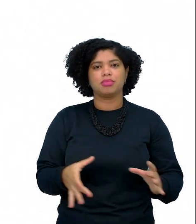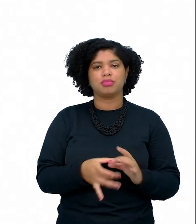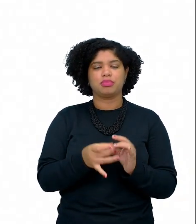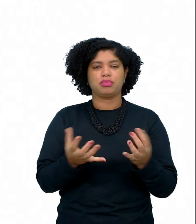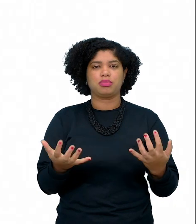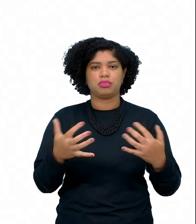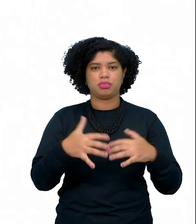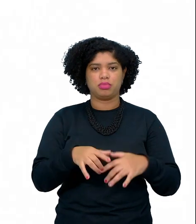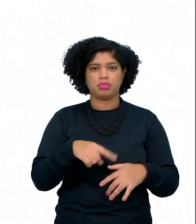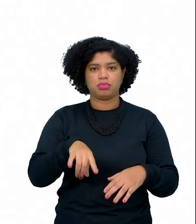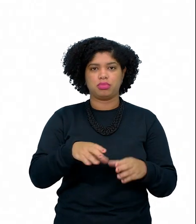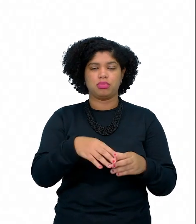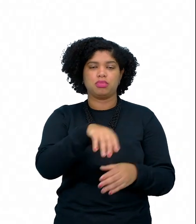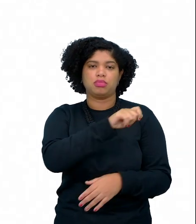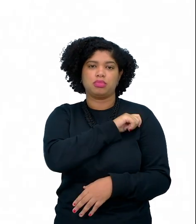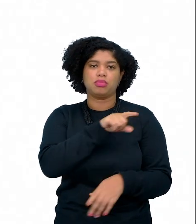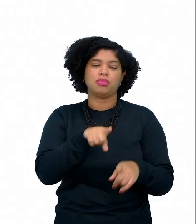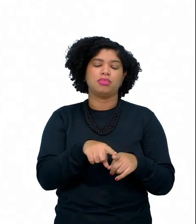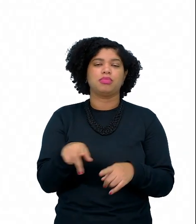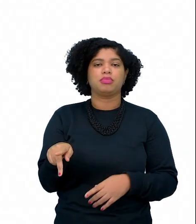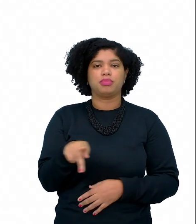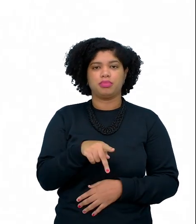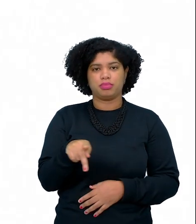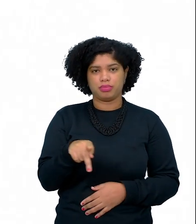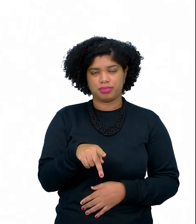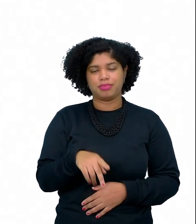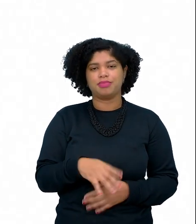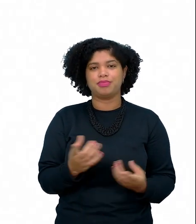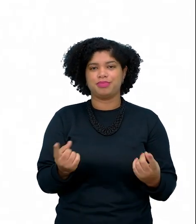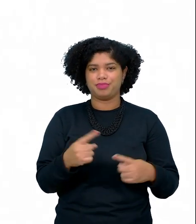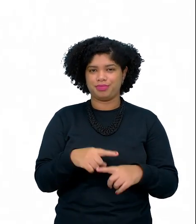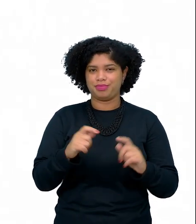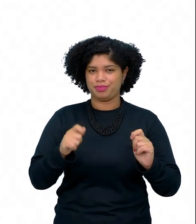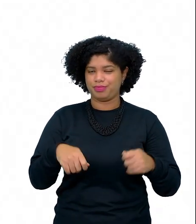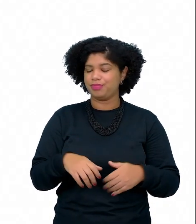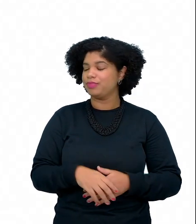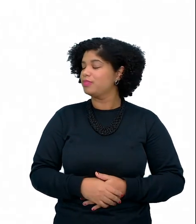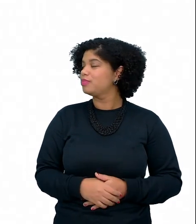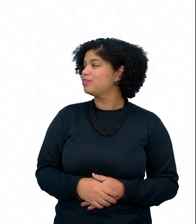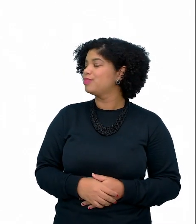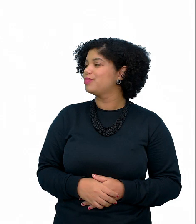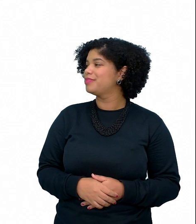os estudantes e professores e vice-versa.